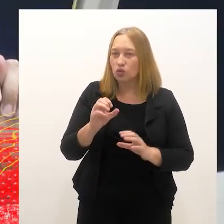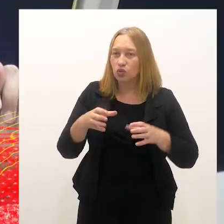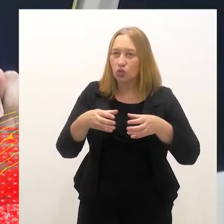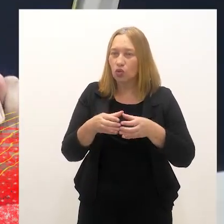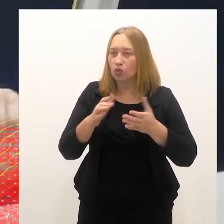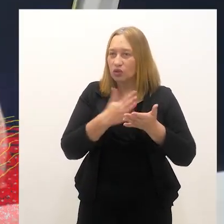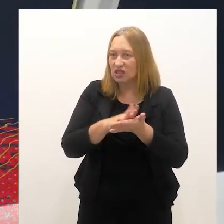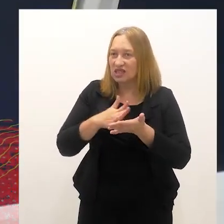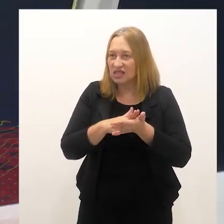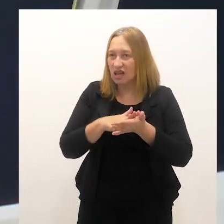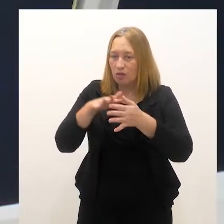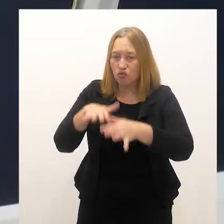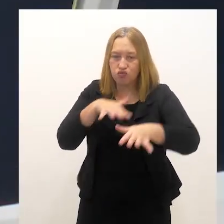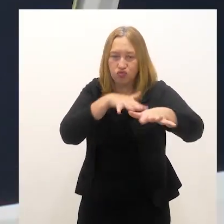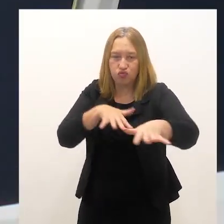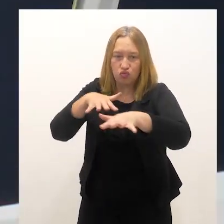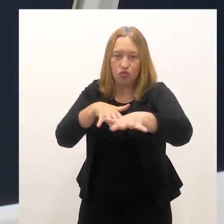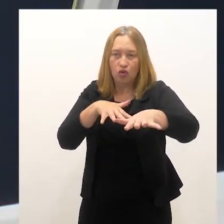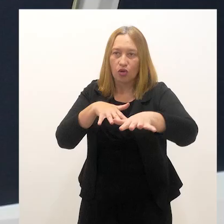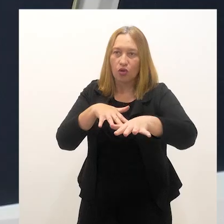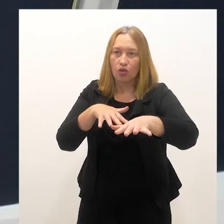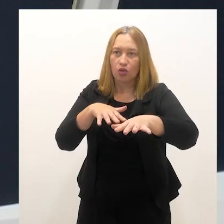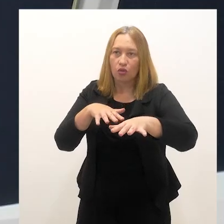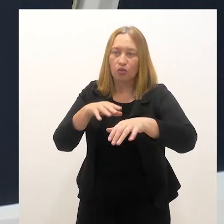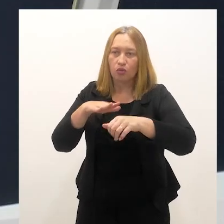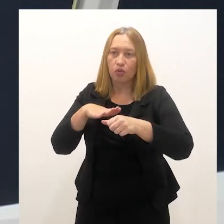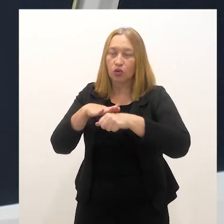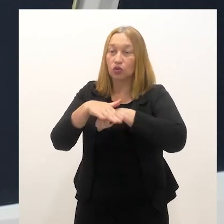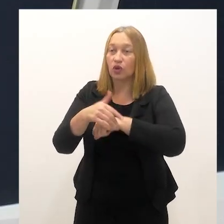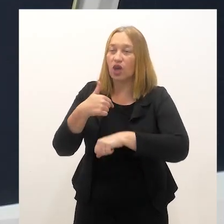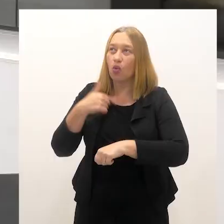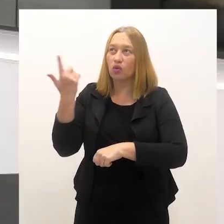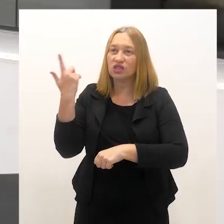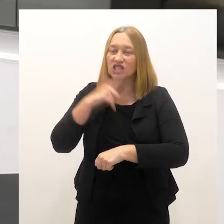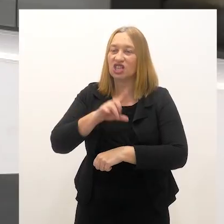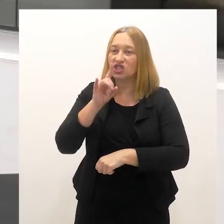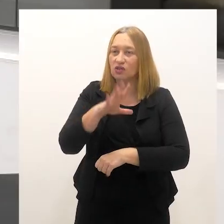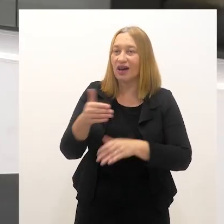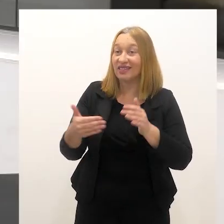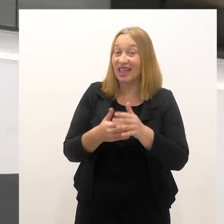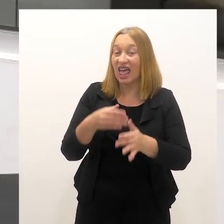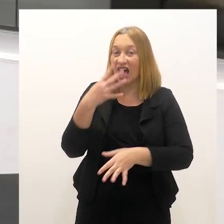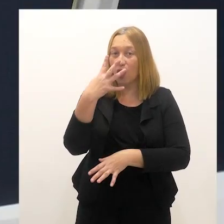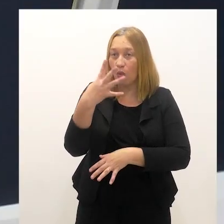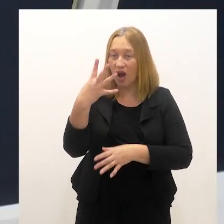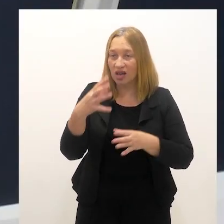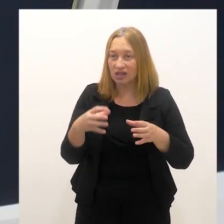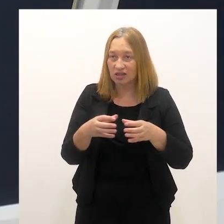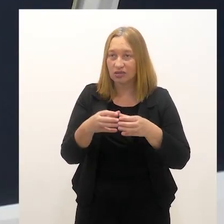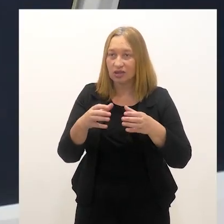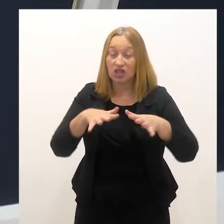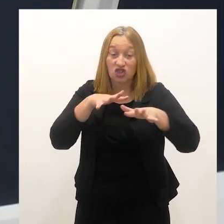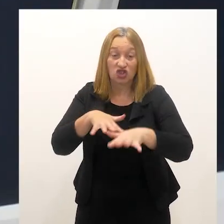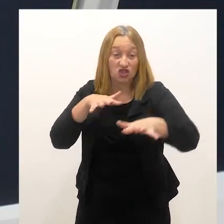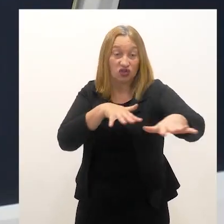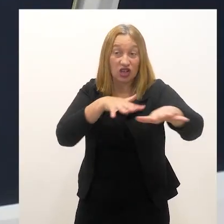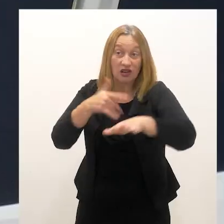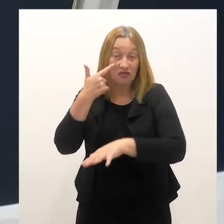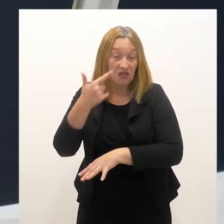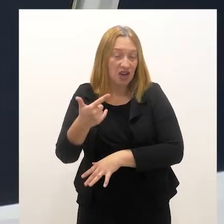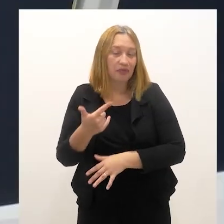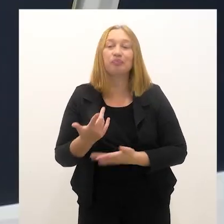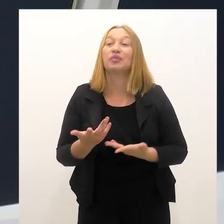por noite. E eu assistia pelo menos até a quarta. Aí eu não aguentava de sono e dormia, não tinha